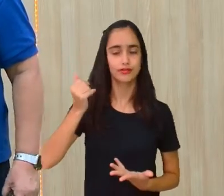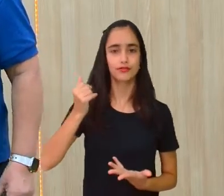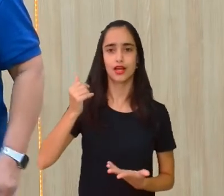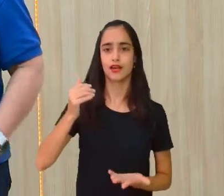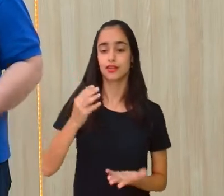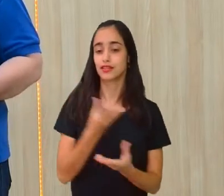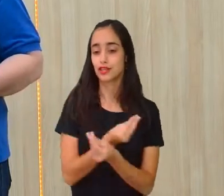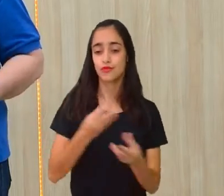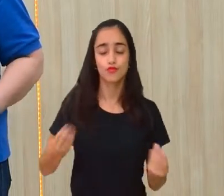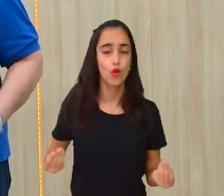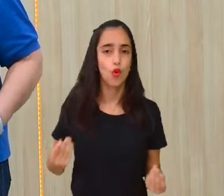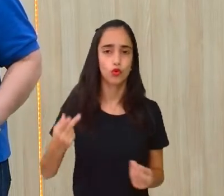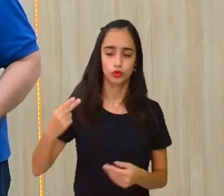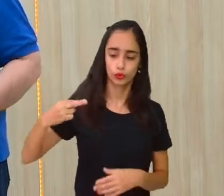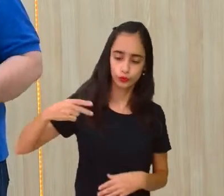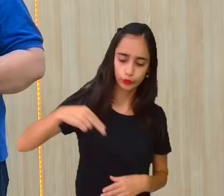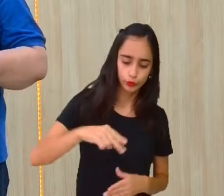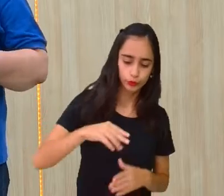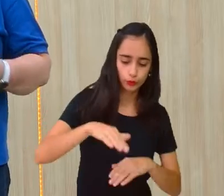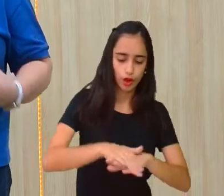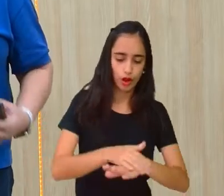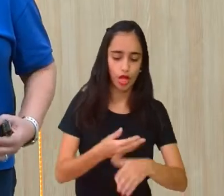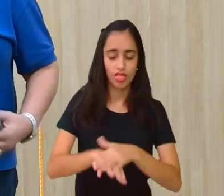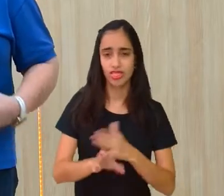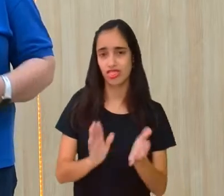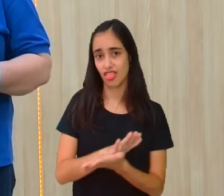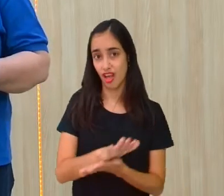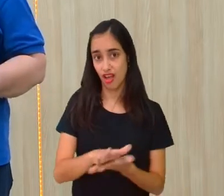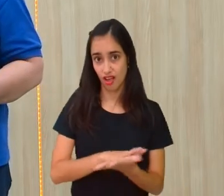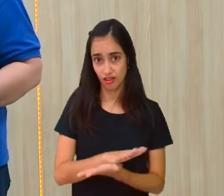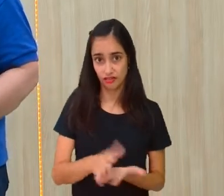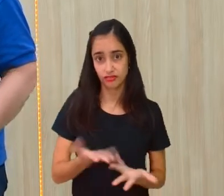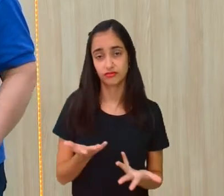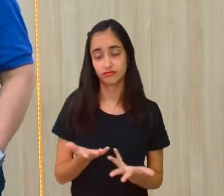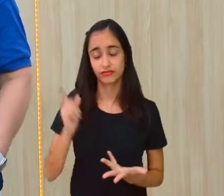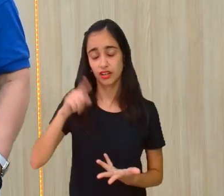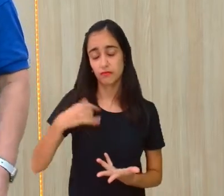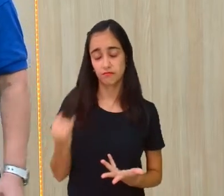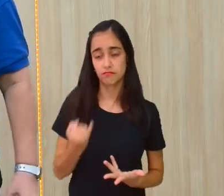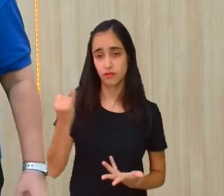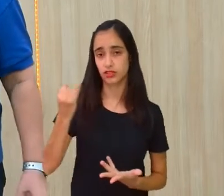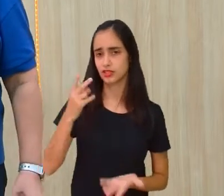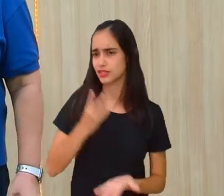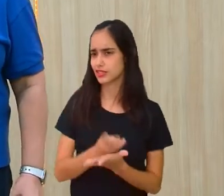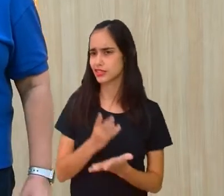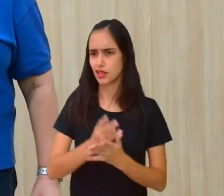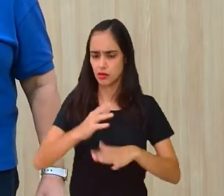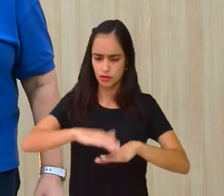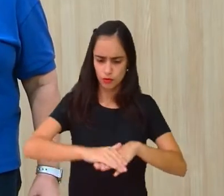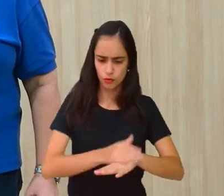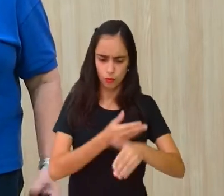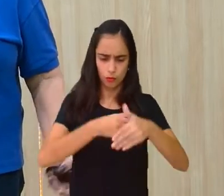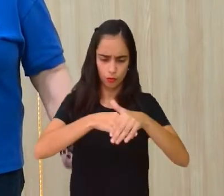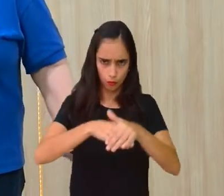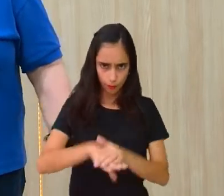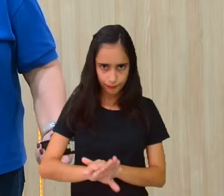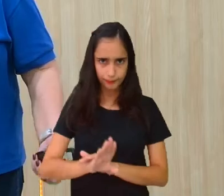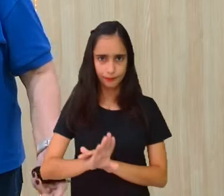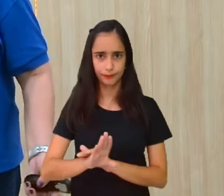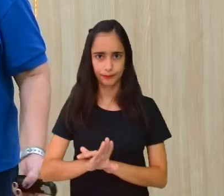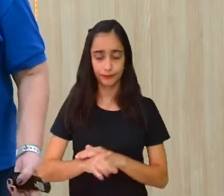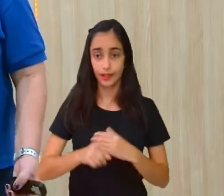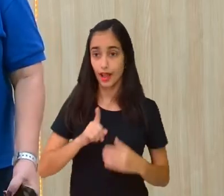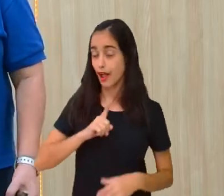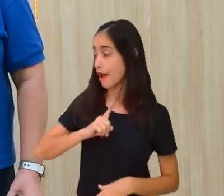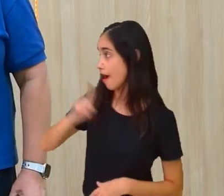descalços, né, em lugares baldios, né, em aterros, em lugar onde tem lixo. Aqui é uma representação na praia, né, que a gente, na maioria